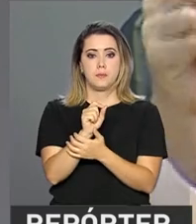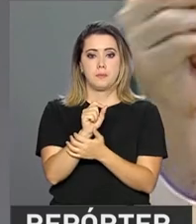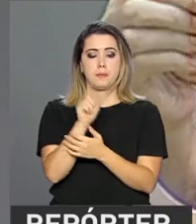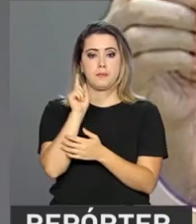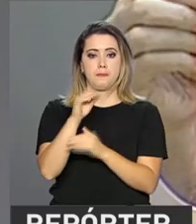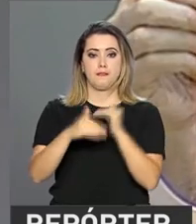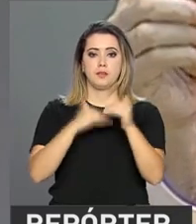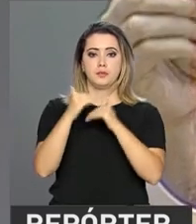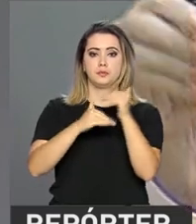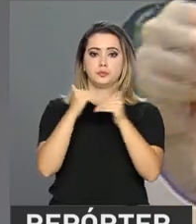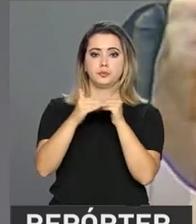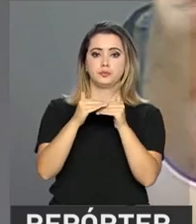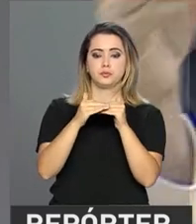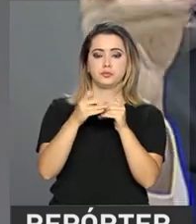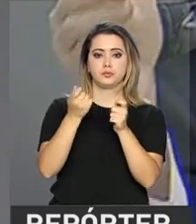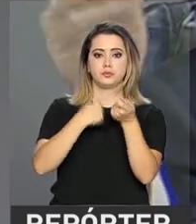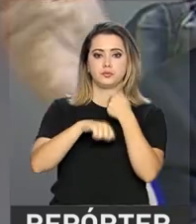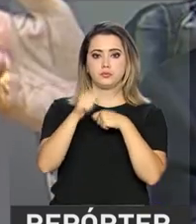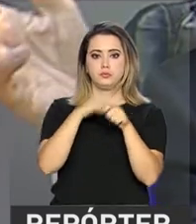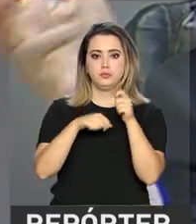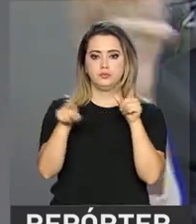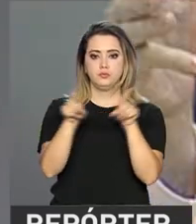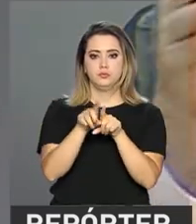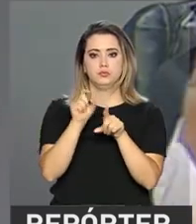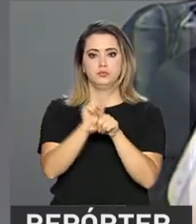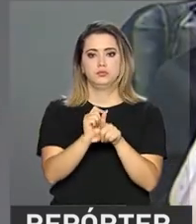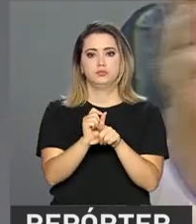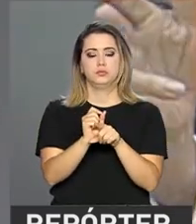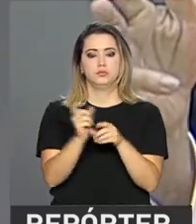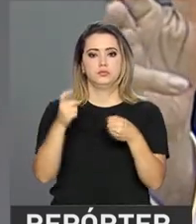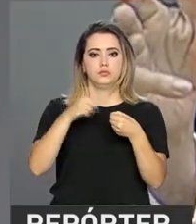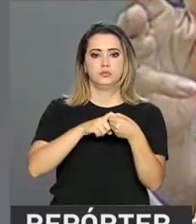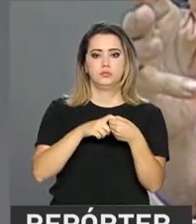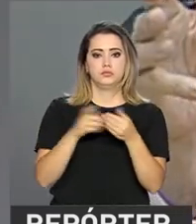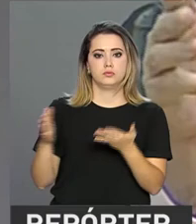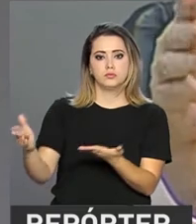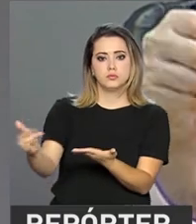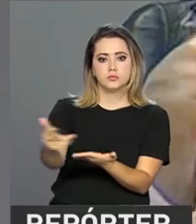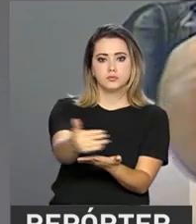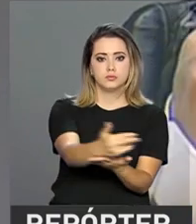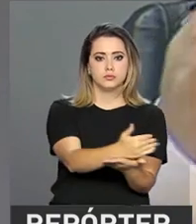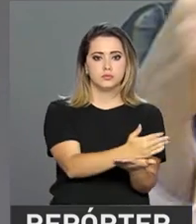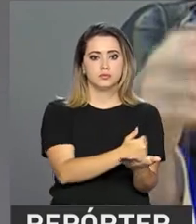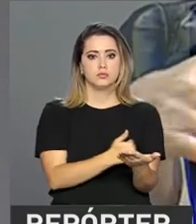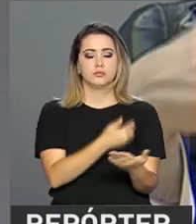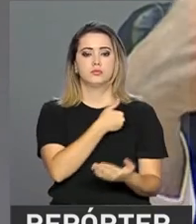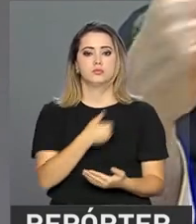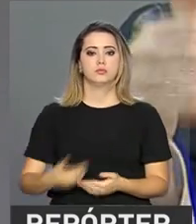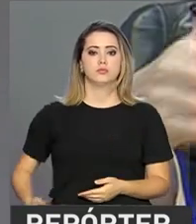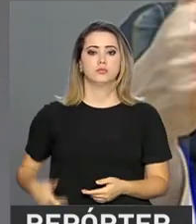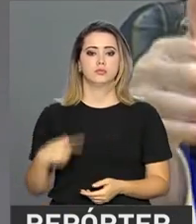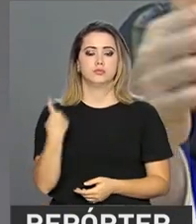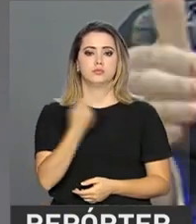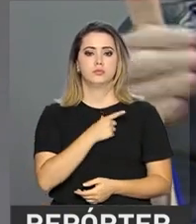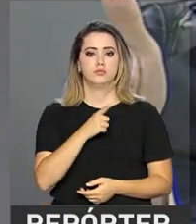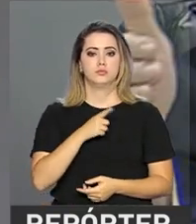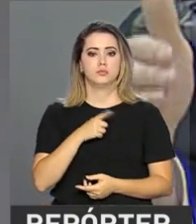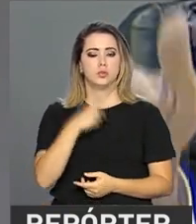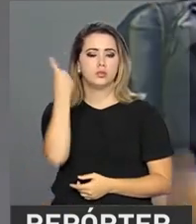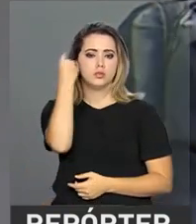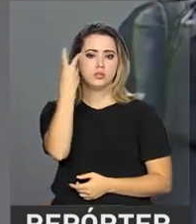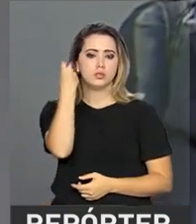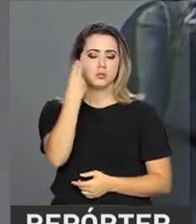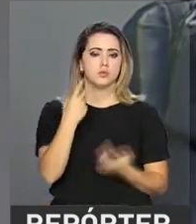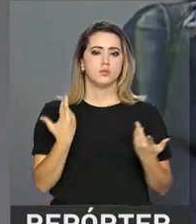o crescimento da economia e conseqüente recuperação da receita do estado nós teremos uma normalização